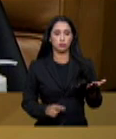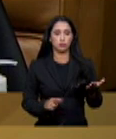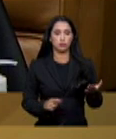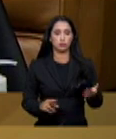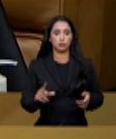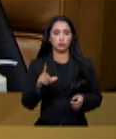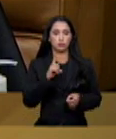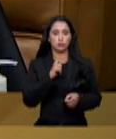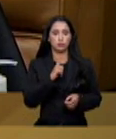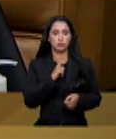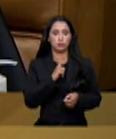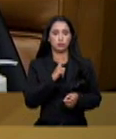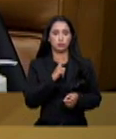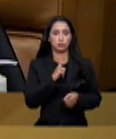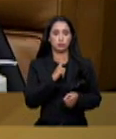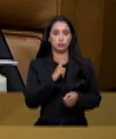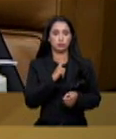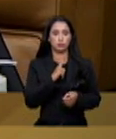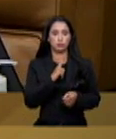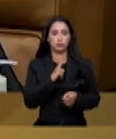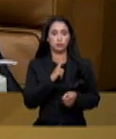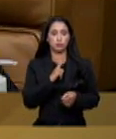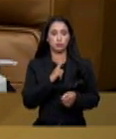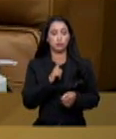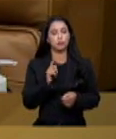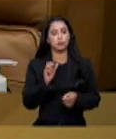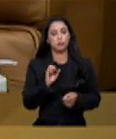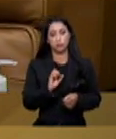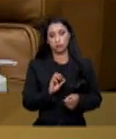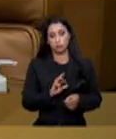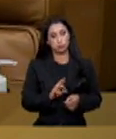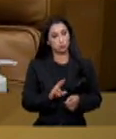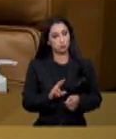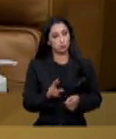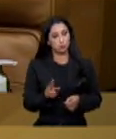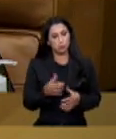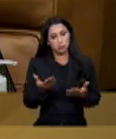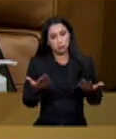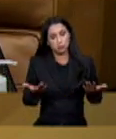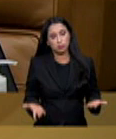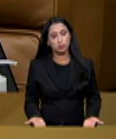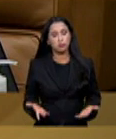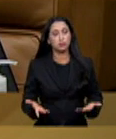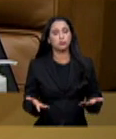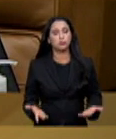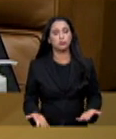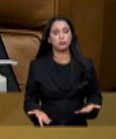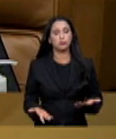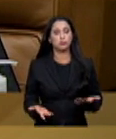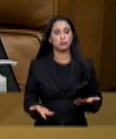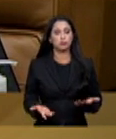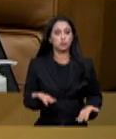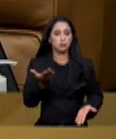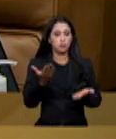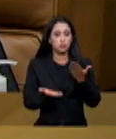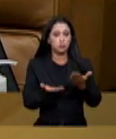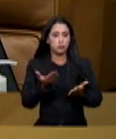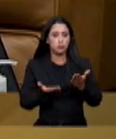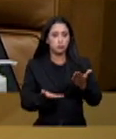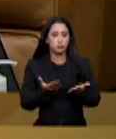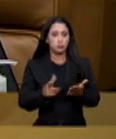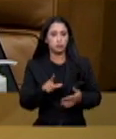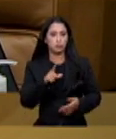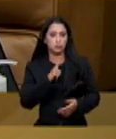de estabelecerem-se ou não, de modo a condicionar a aplicação da